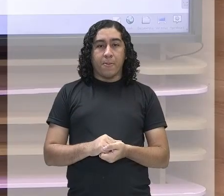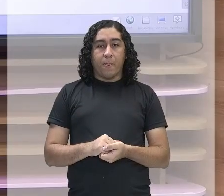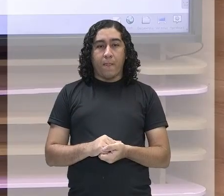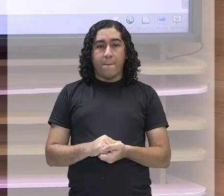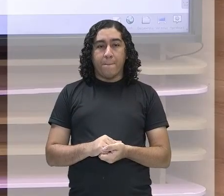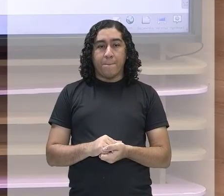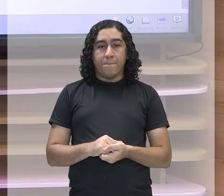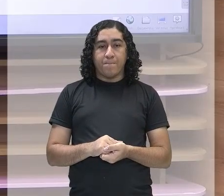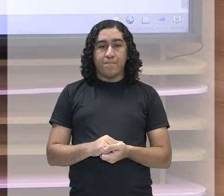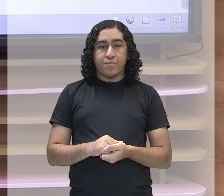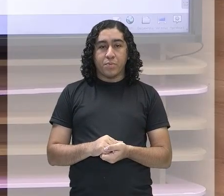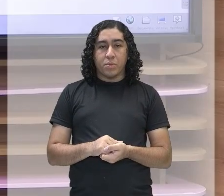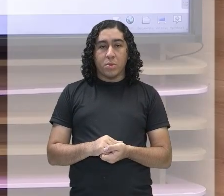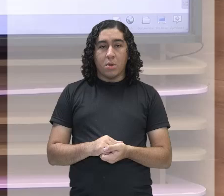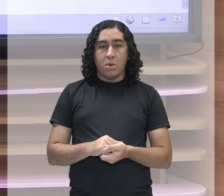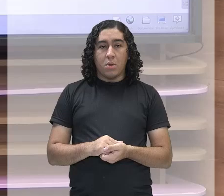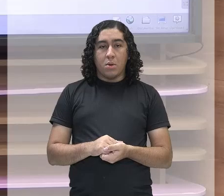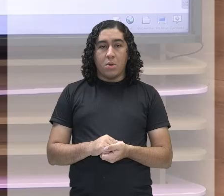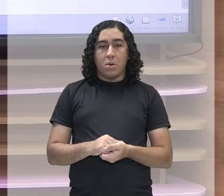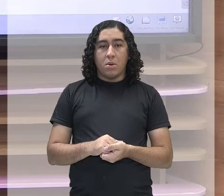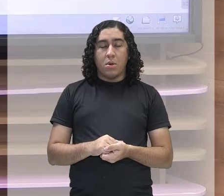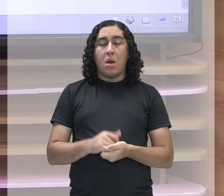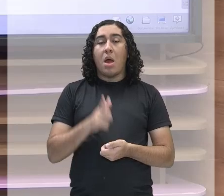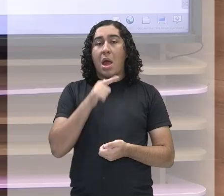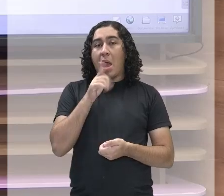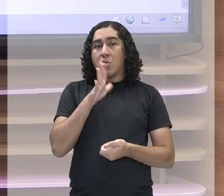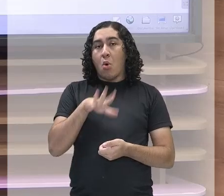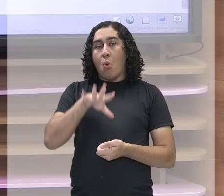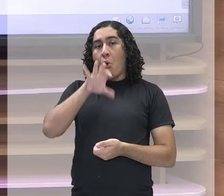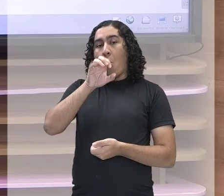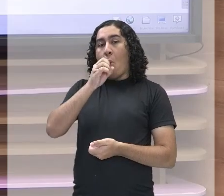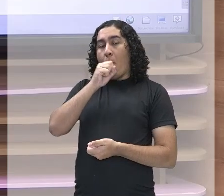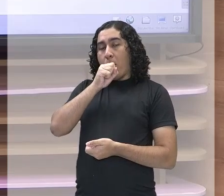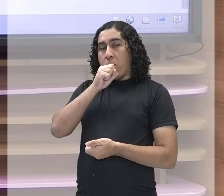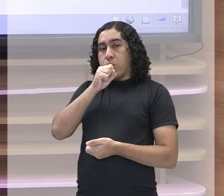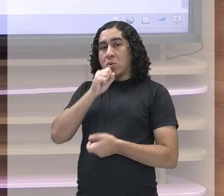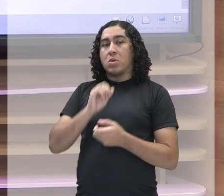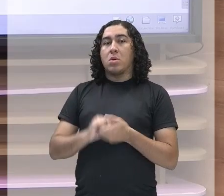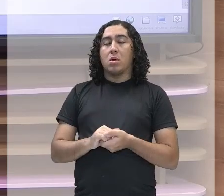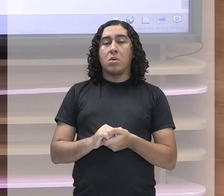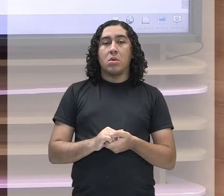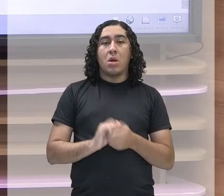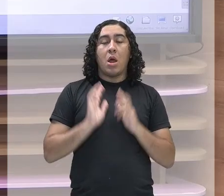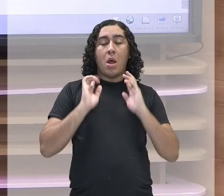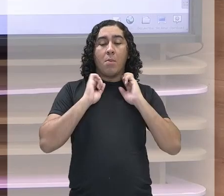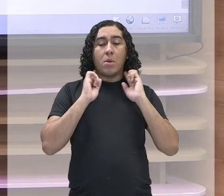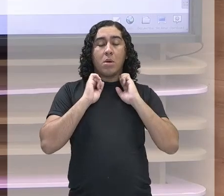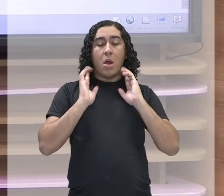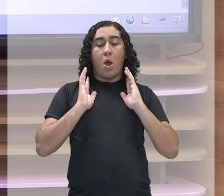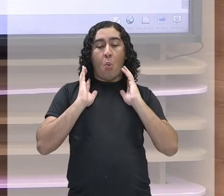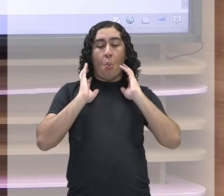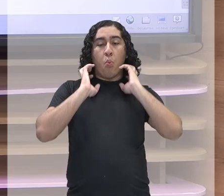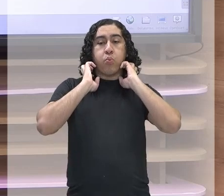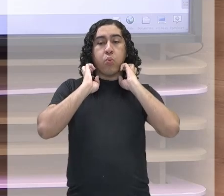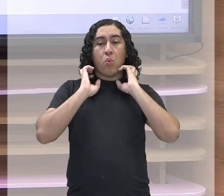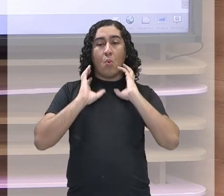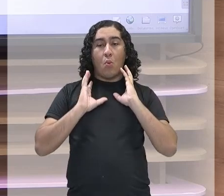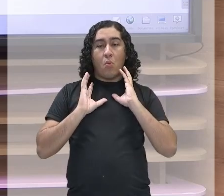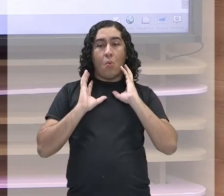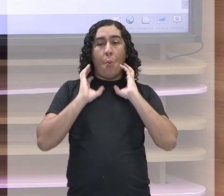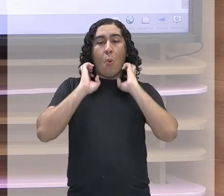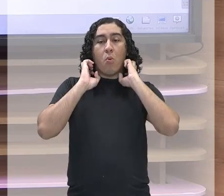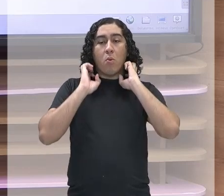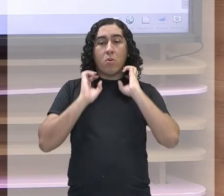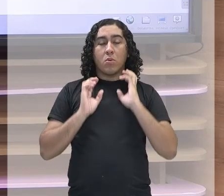acontecer? A água vai entrar pela boca, né? As brânquias estão nessas estruturas aqui, o opérculo vai estar ali, ó, fazendo